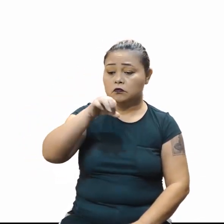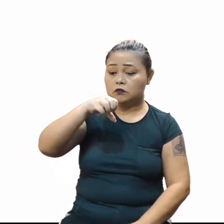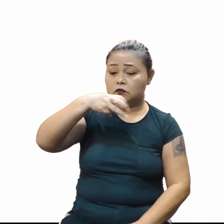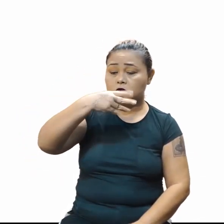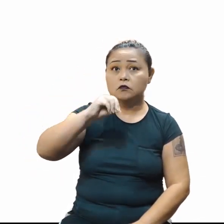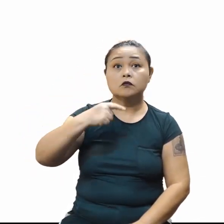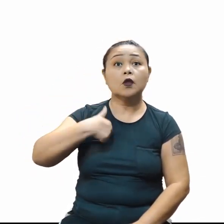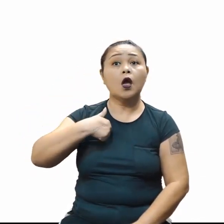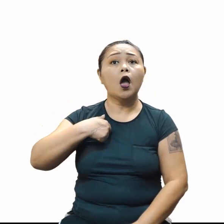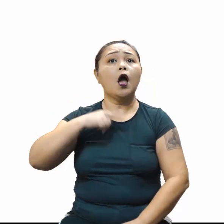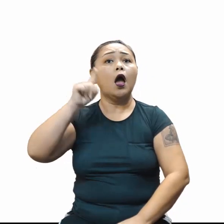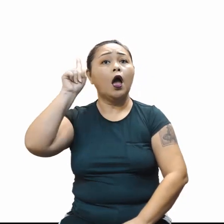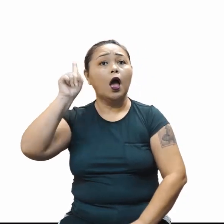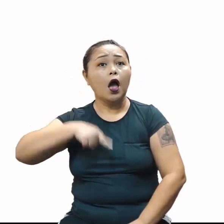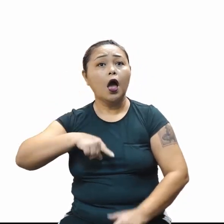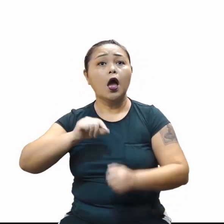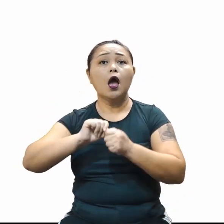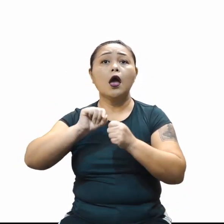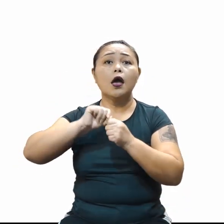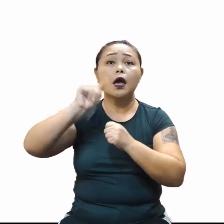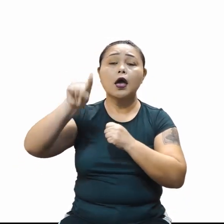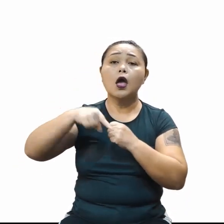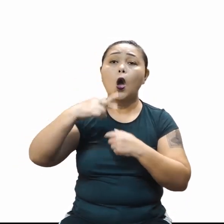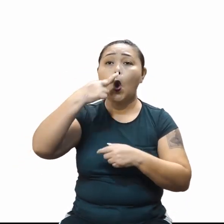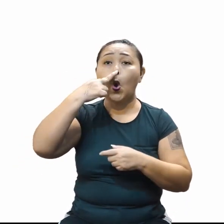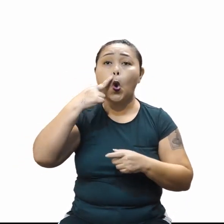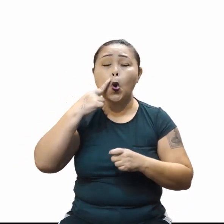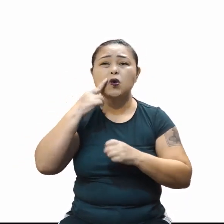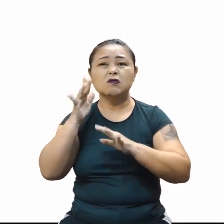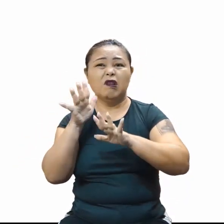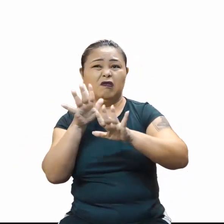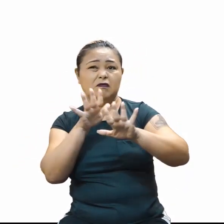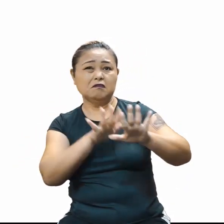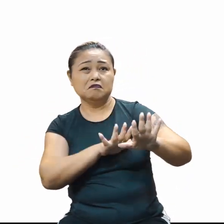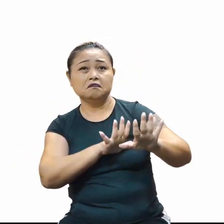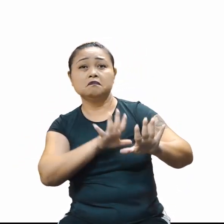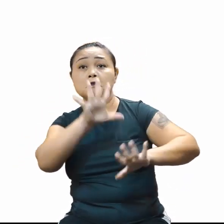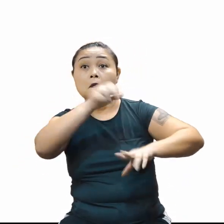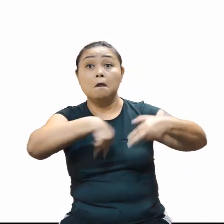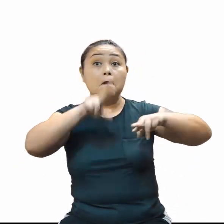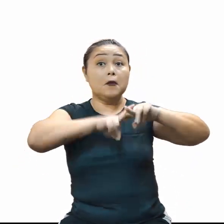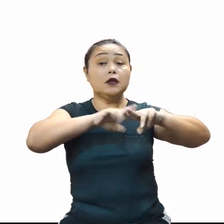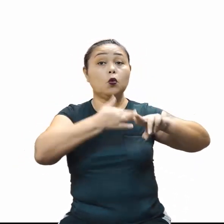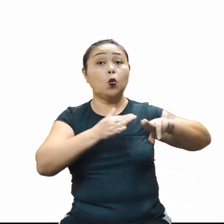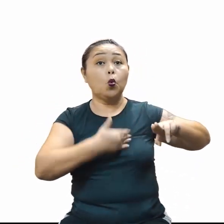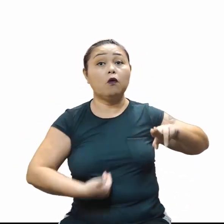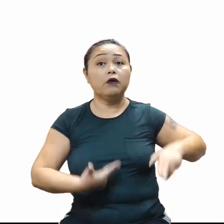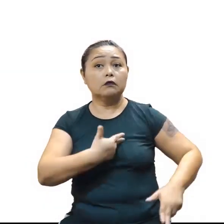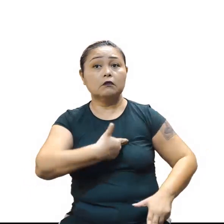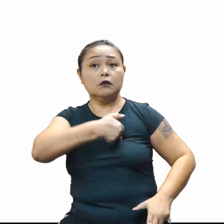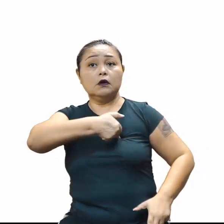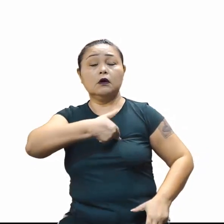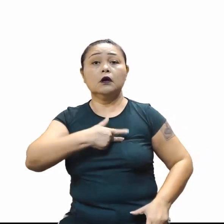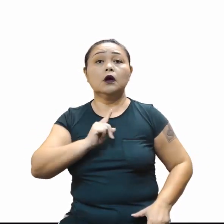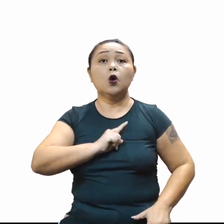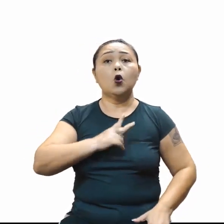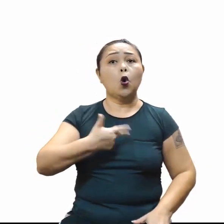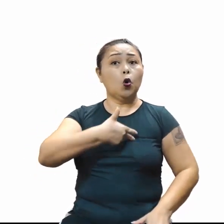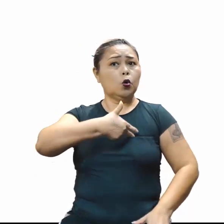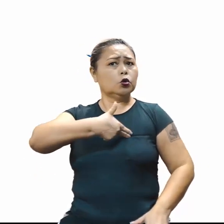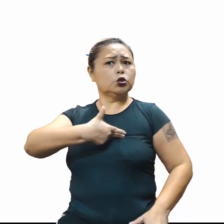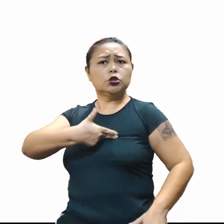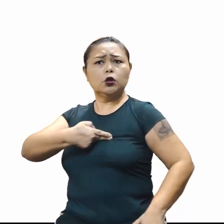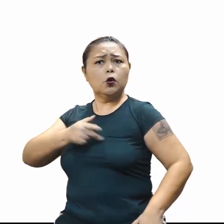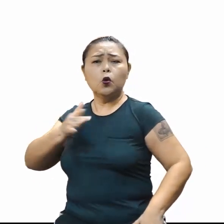é hostilizado e preso no governo de Getúlio Vargas. Teve a Revolução de 30. Getúlio Vargas não gosta